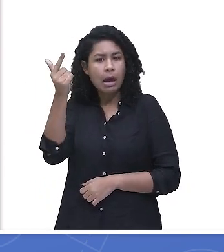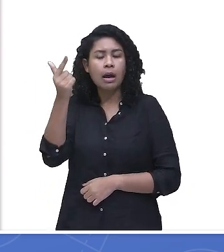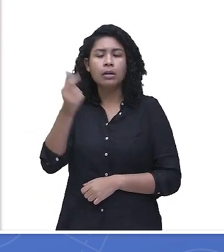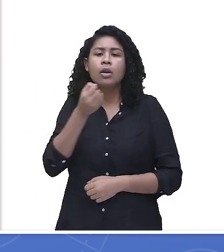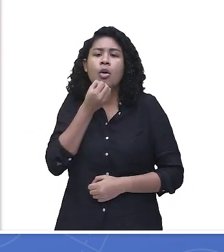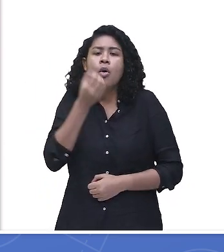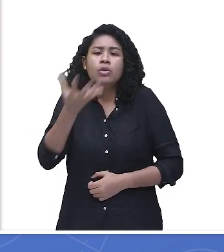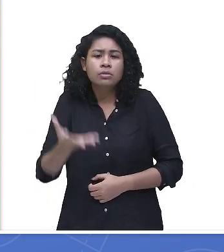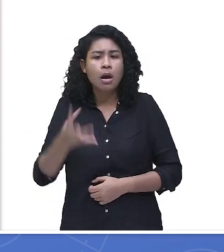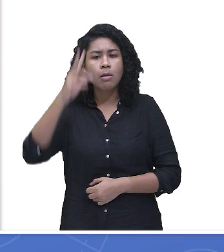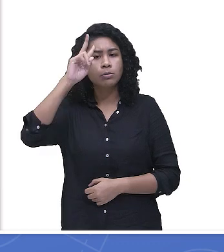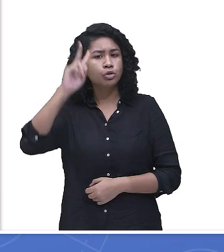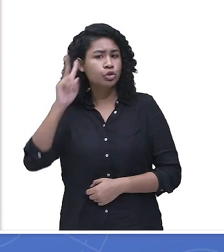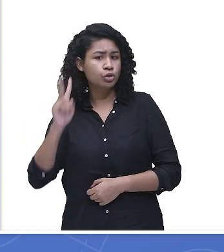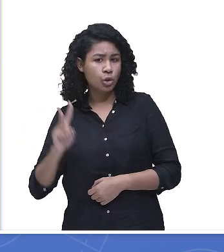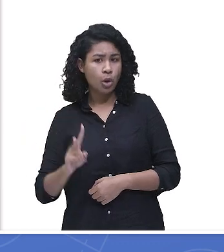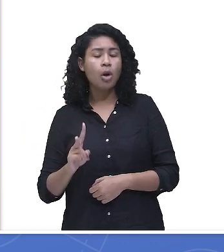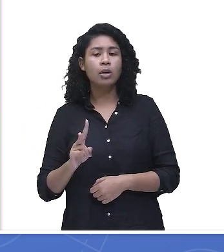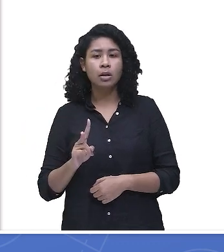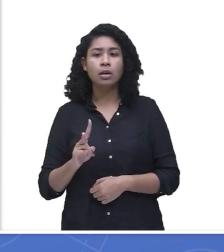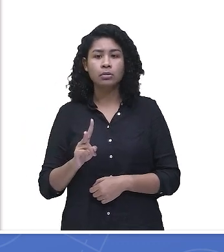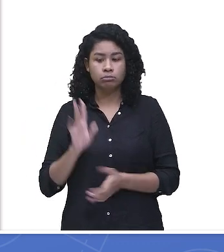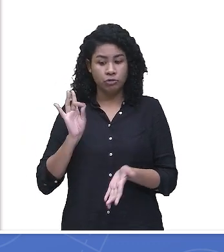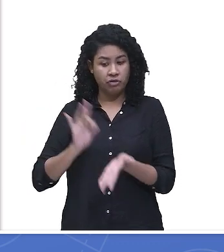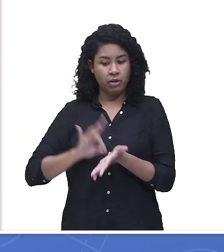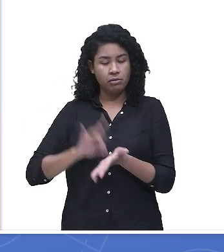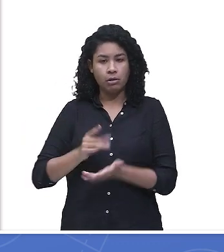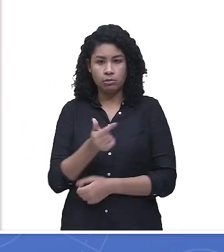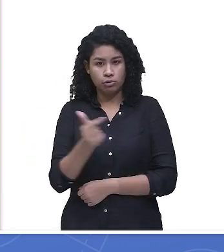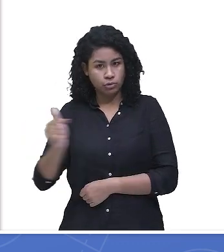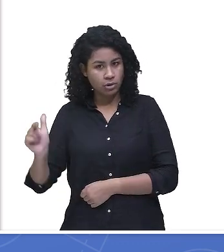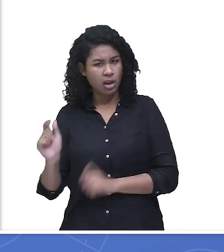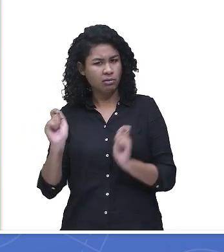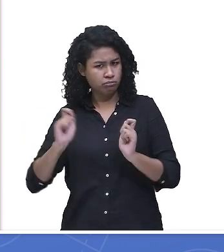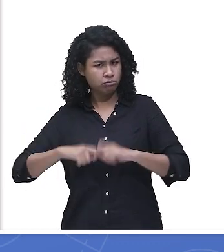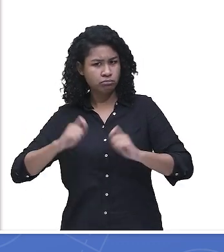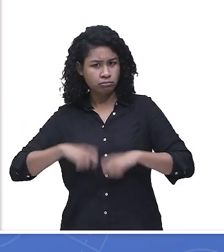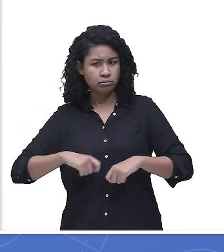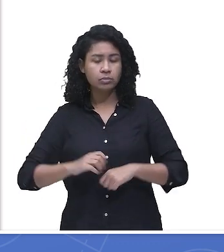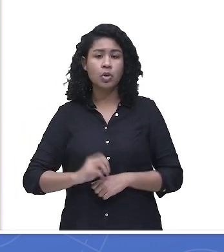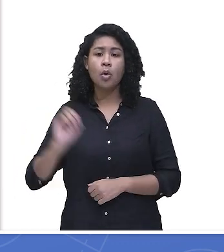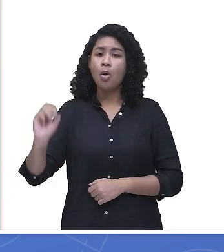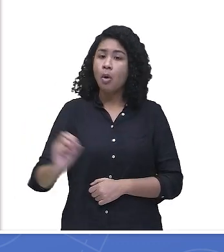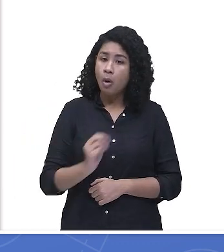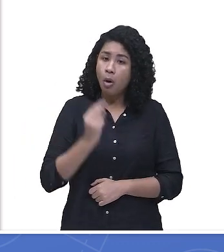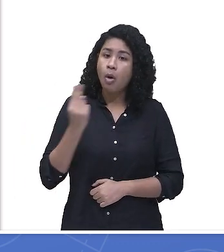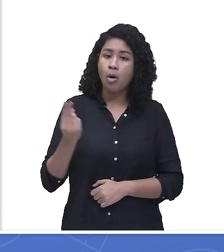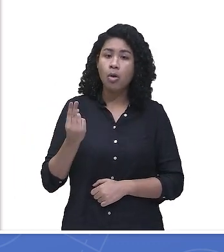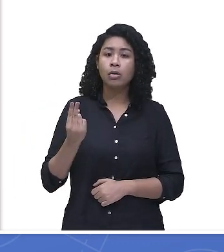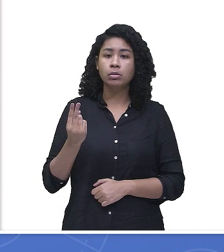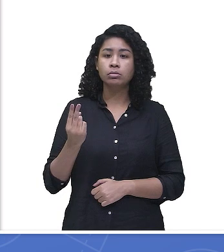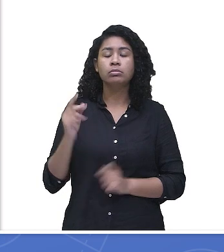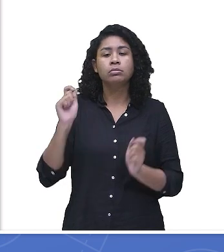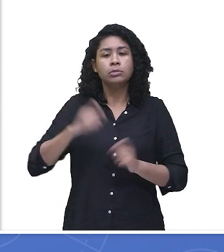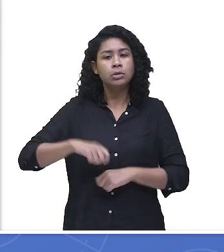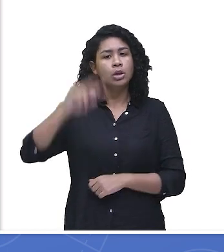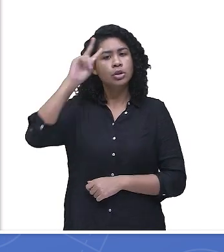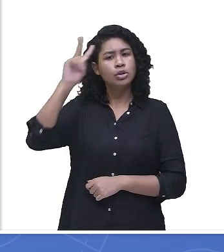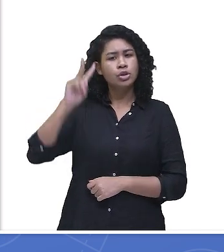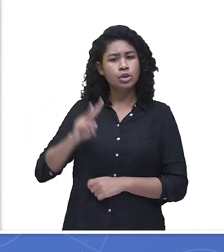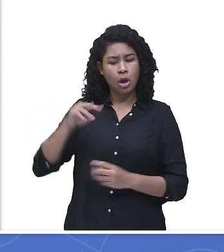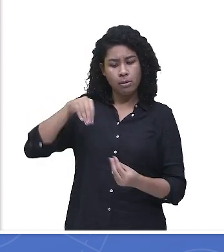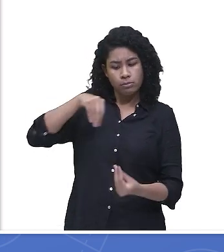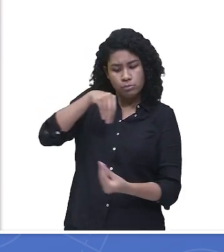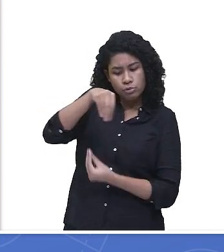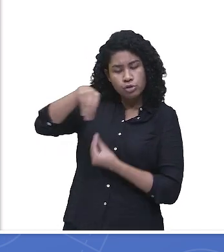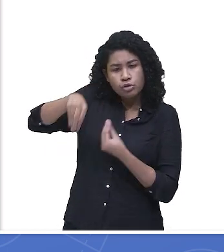contar histórias que não são reais, né, são inventadas, ou pode